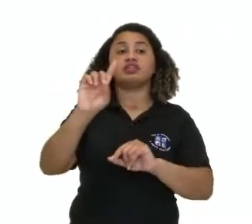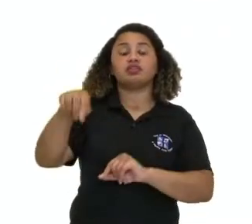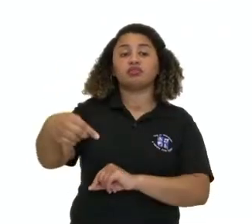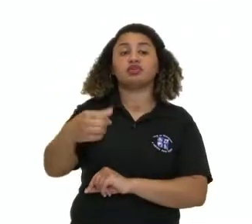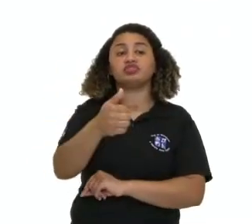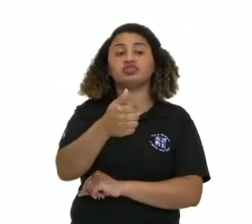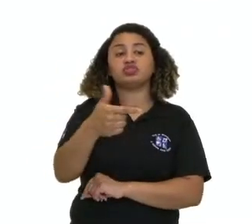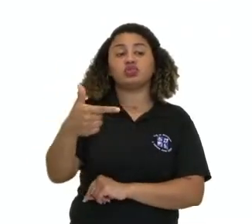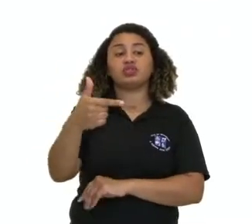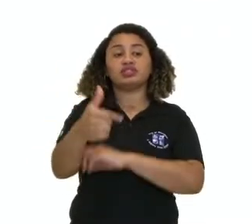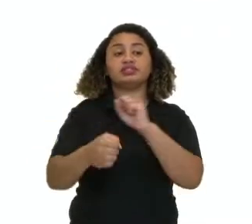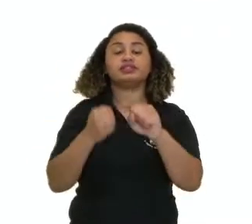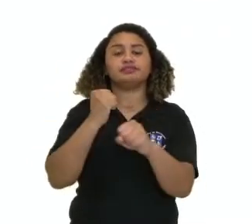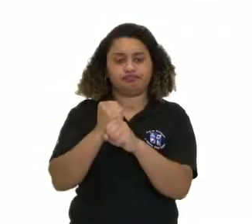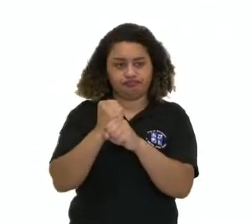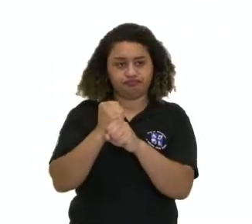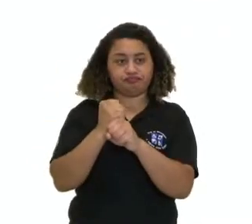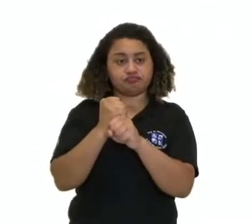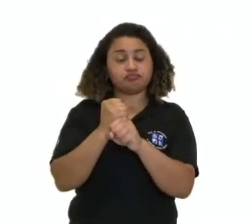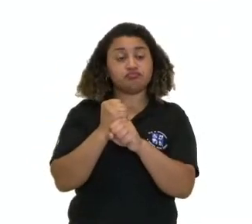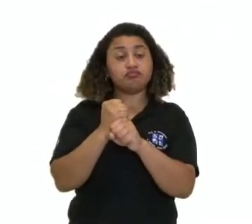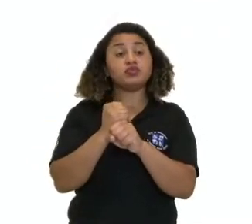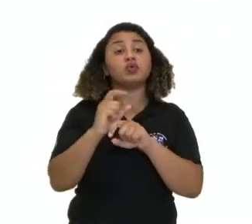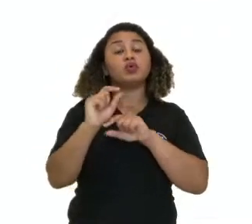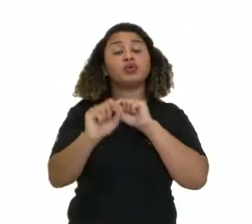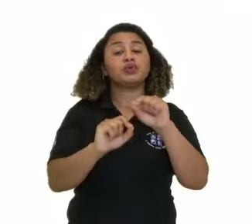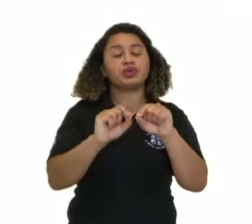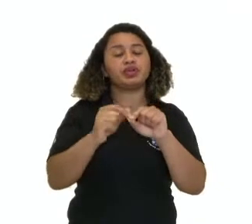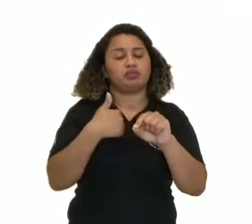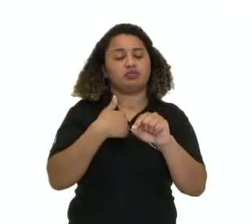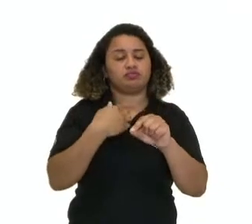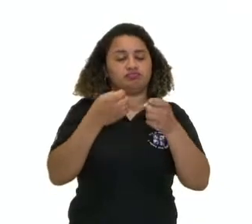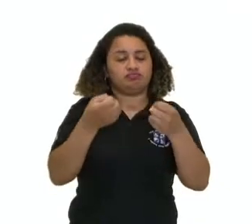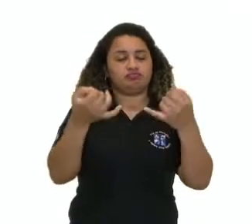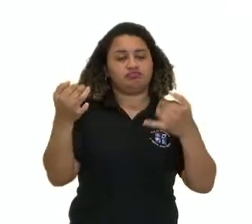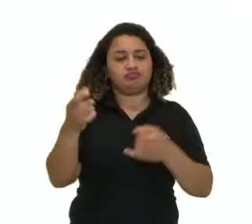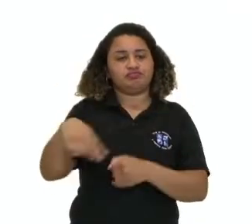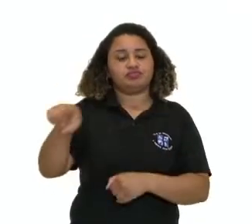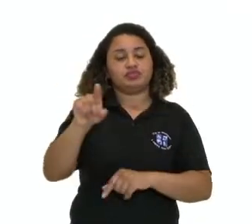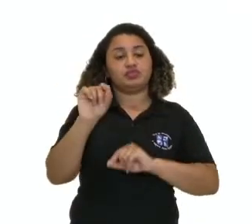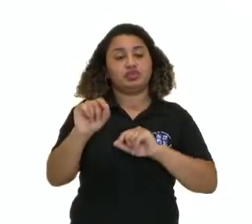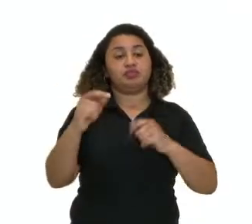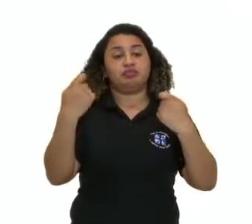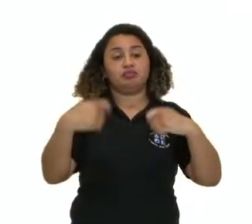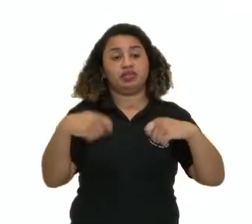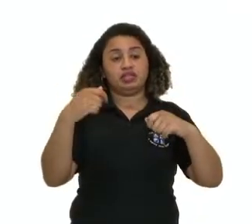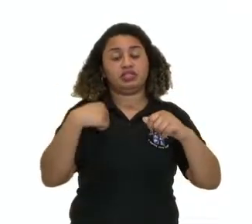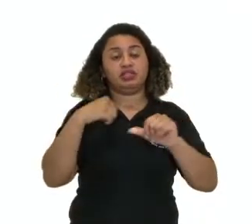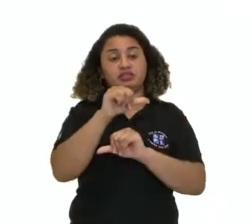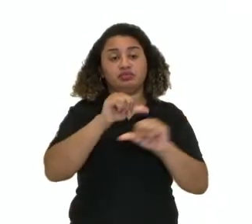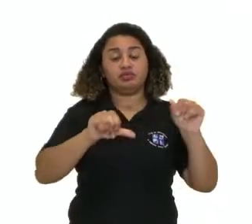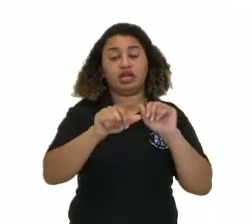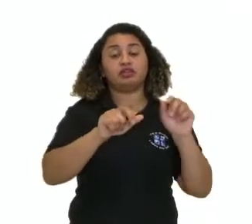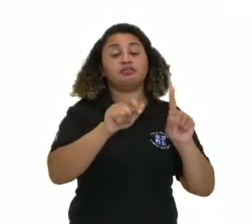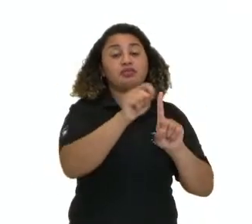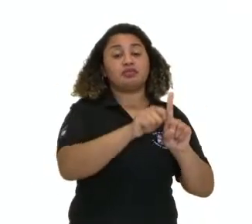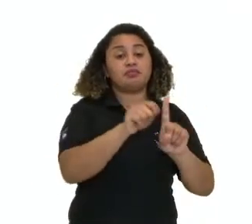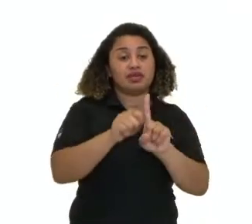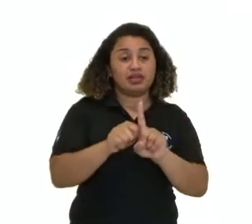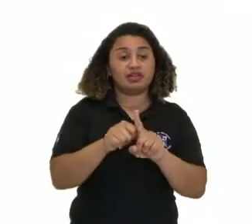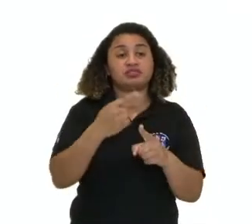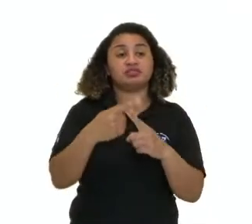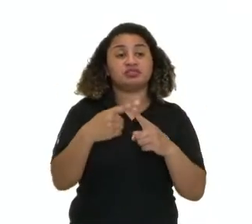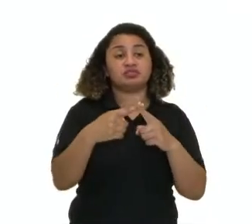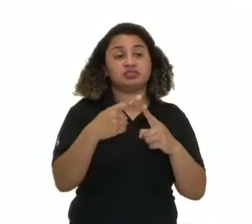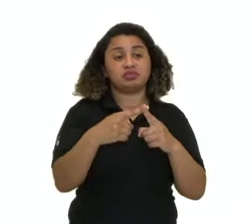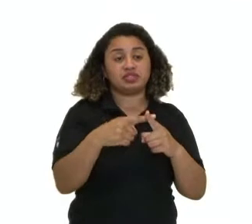de 12 anos, né? 12 anos, como eu falei para vocês, precisa ser transformado em meses, porque nós temos que